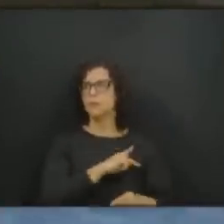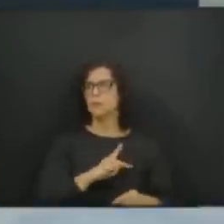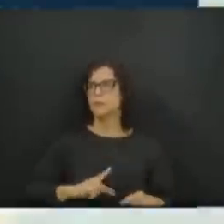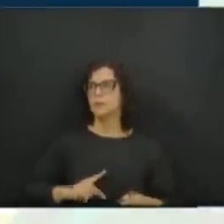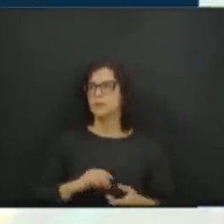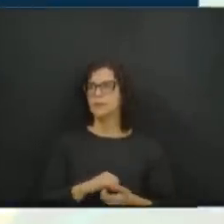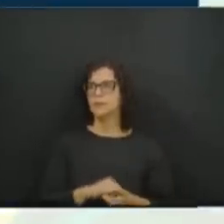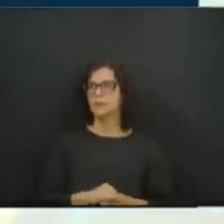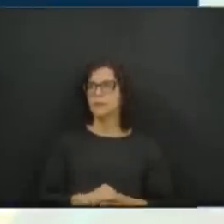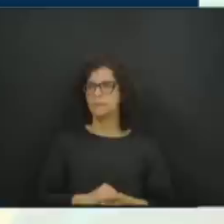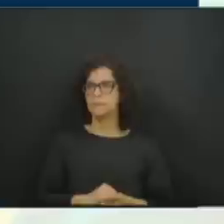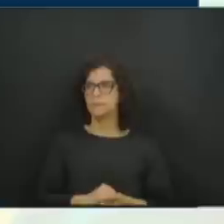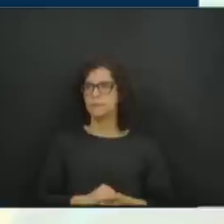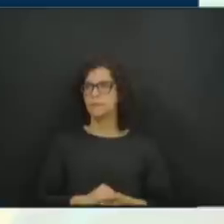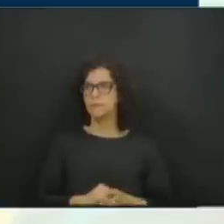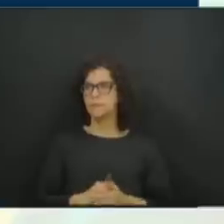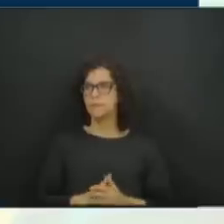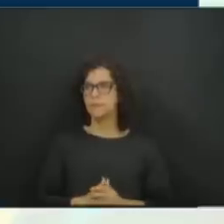seu presente